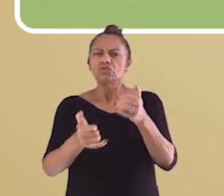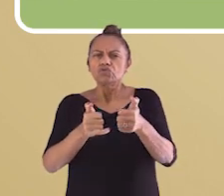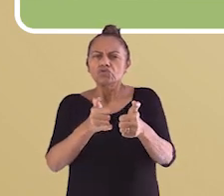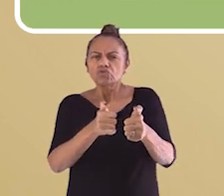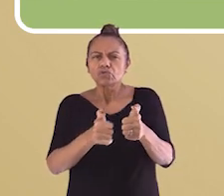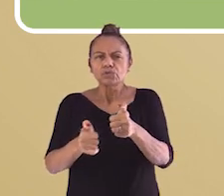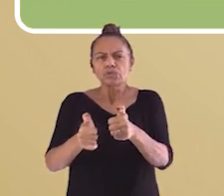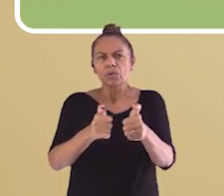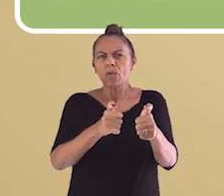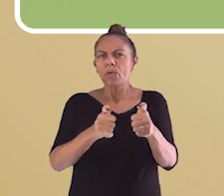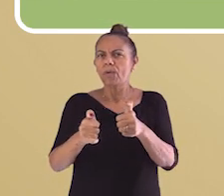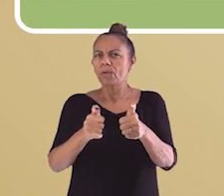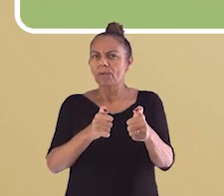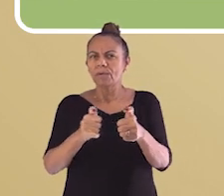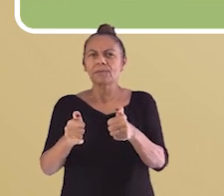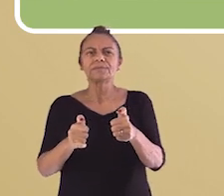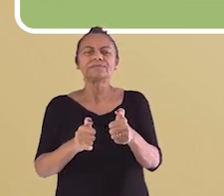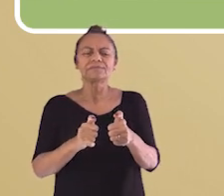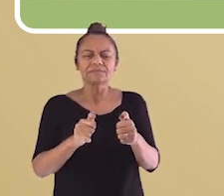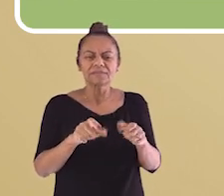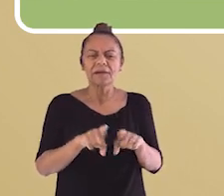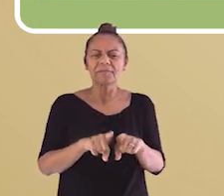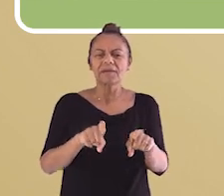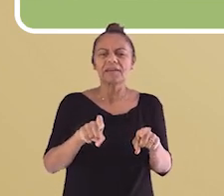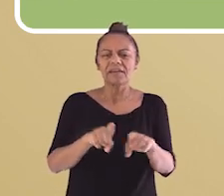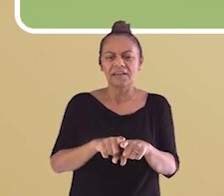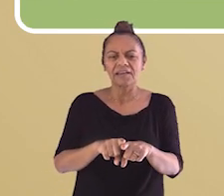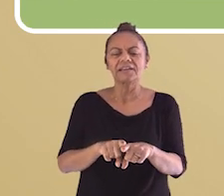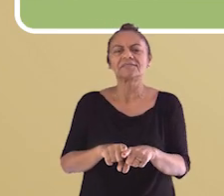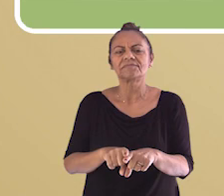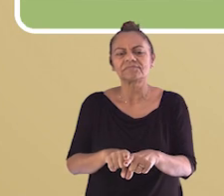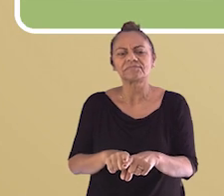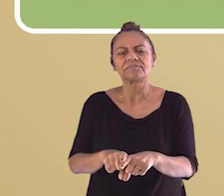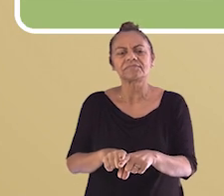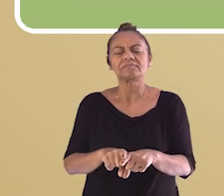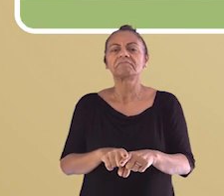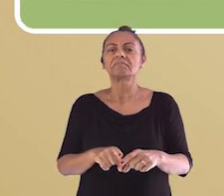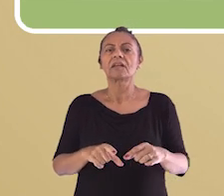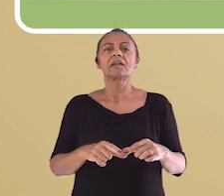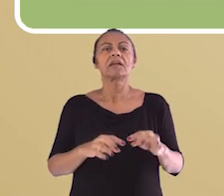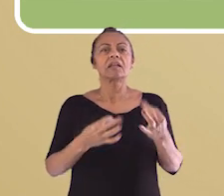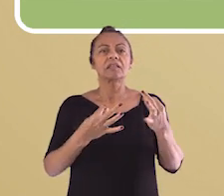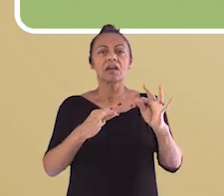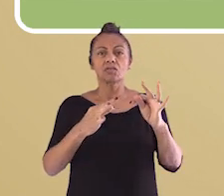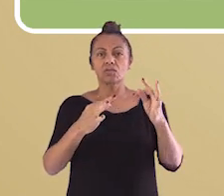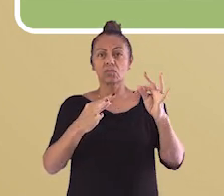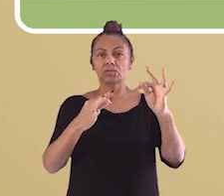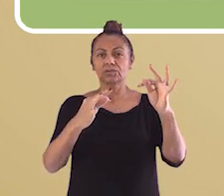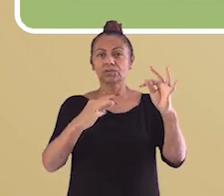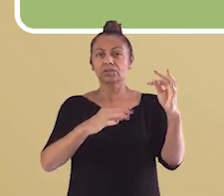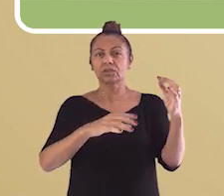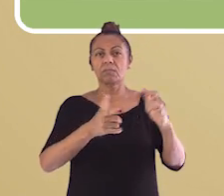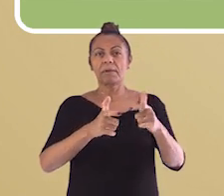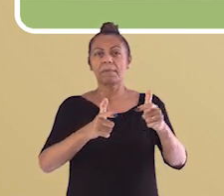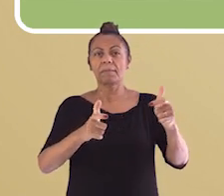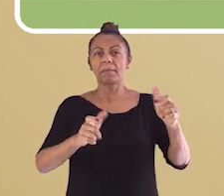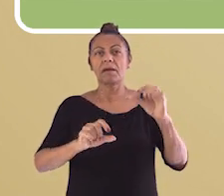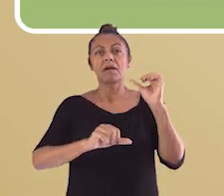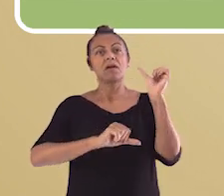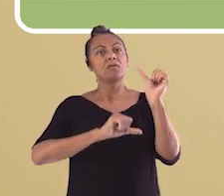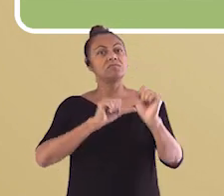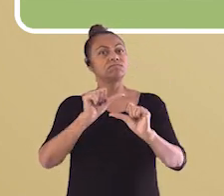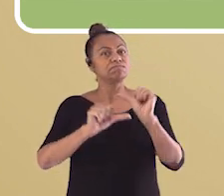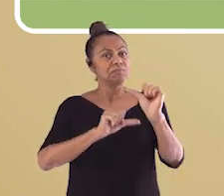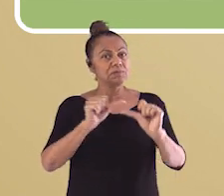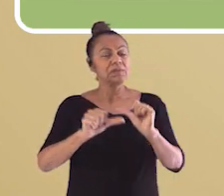tempo, também impactaram o mercado, ao ampliarem os horizontes tecnológicos, ligando lazer